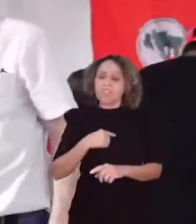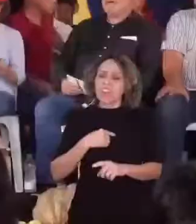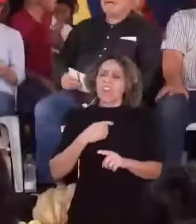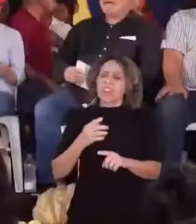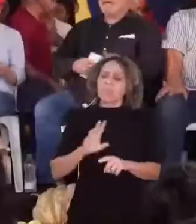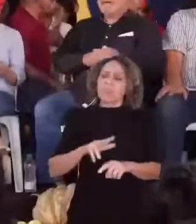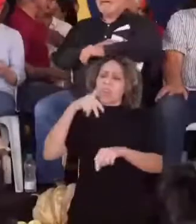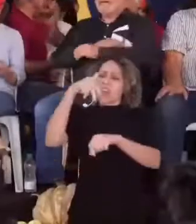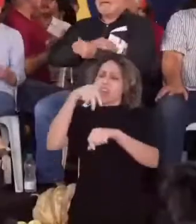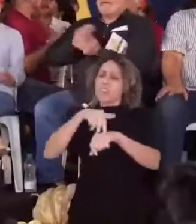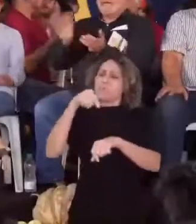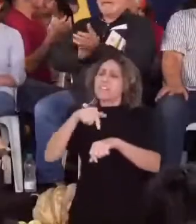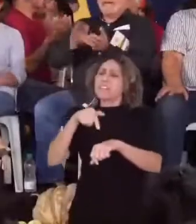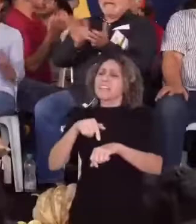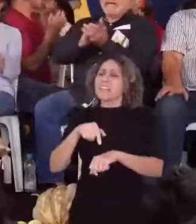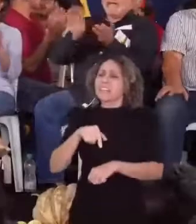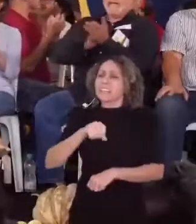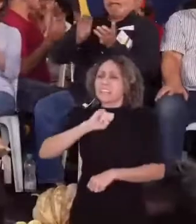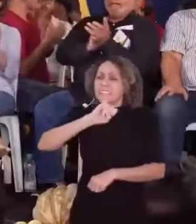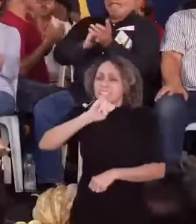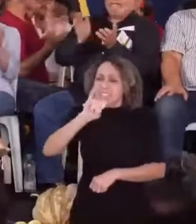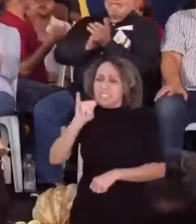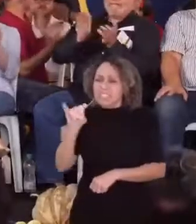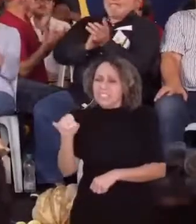construindo o nosso MST. Vamos acolhê-lo.